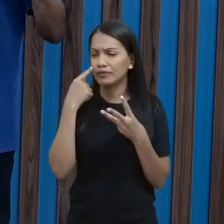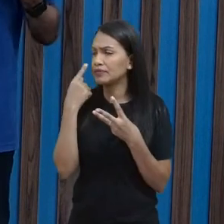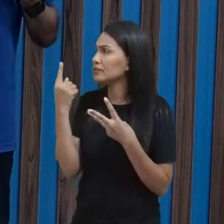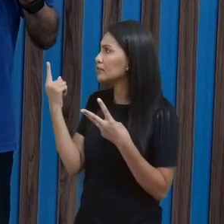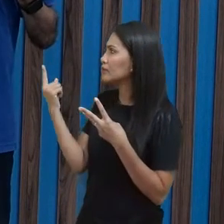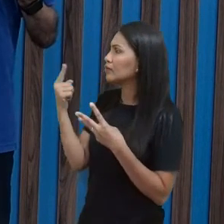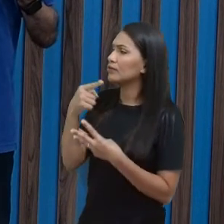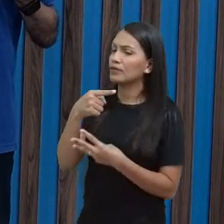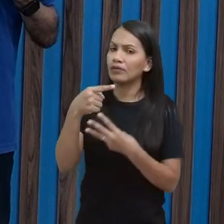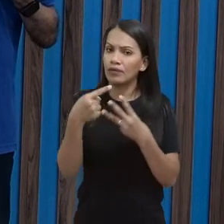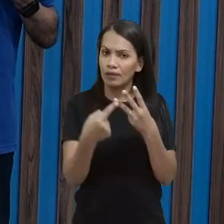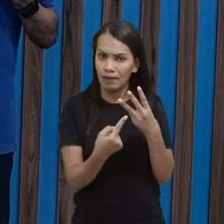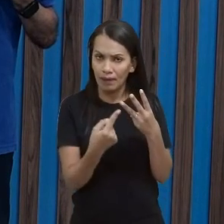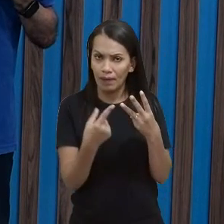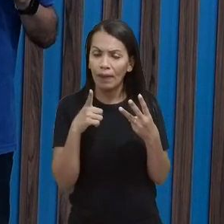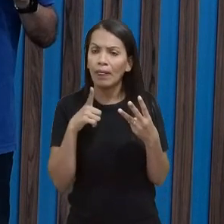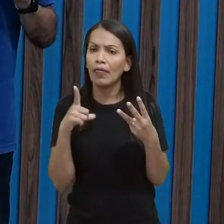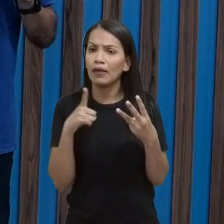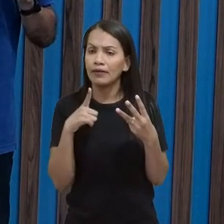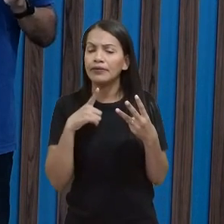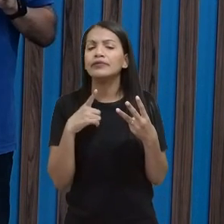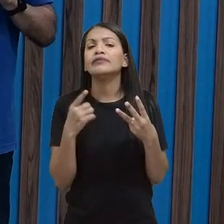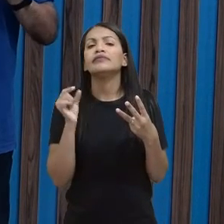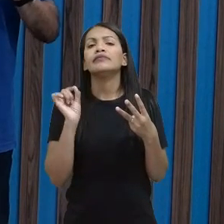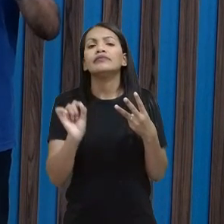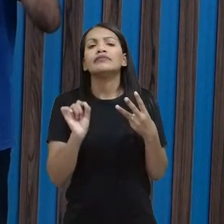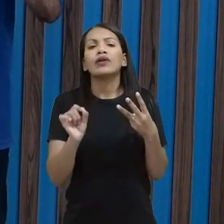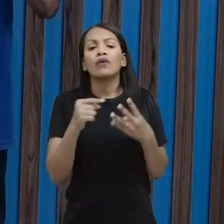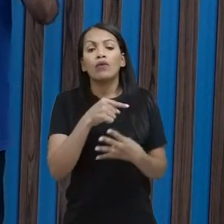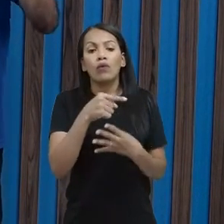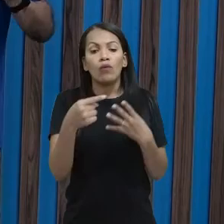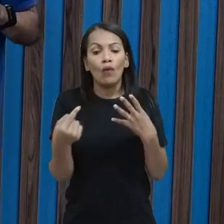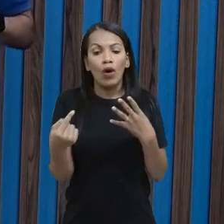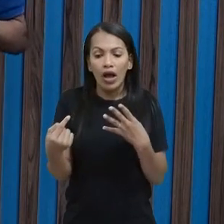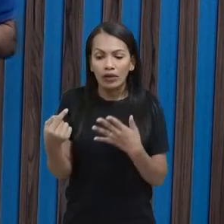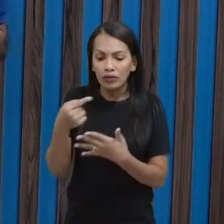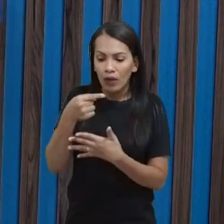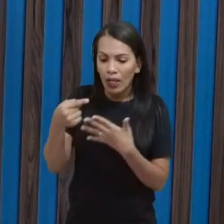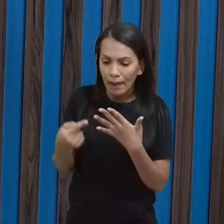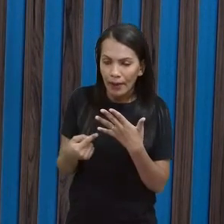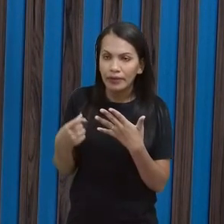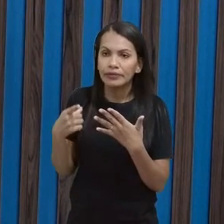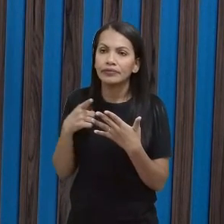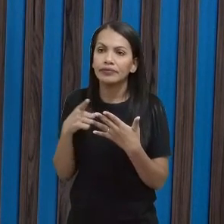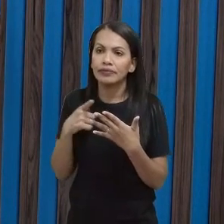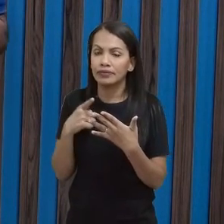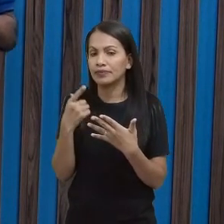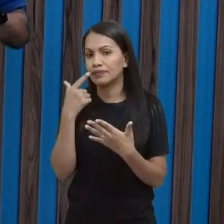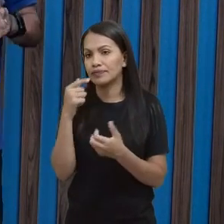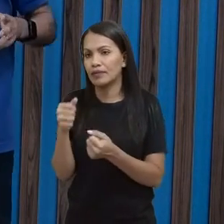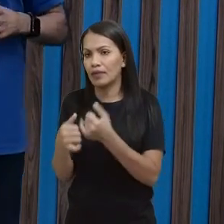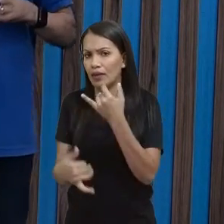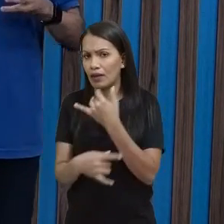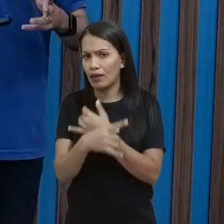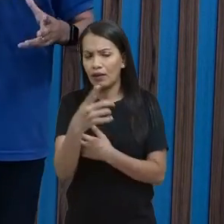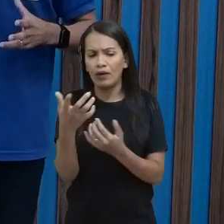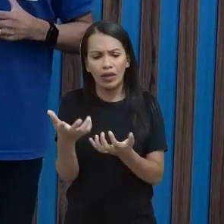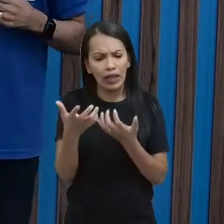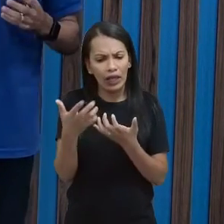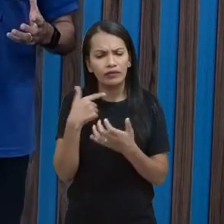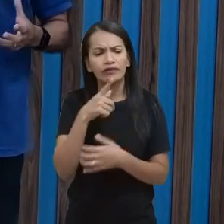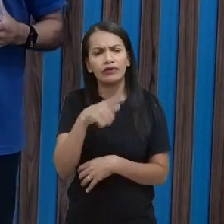4 elementos. E aí eu deixei essa imagem aqui do chat para vocês, porque eu quero que vocês comecem